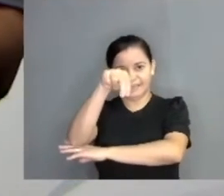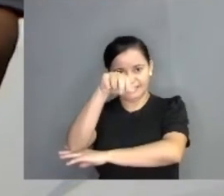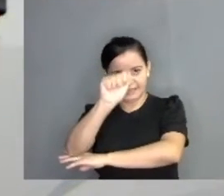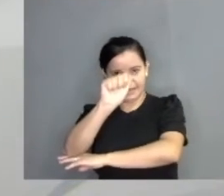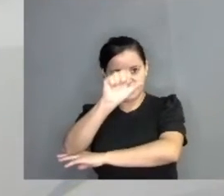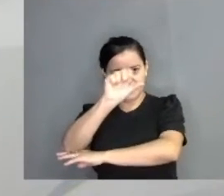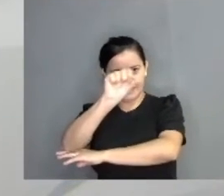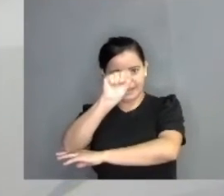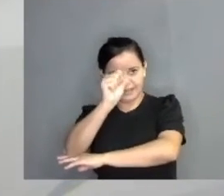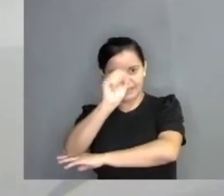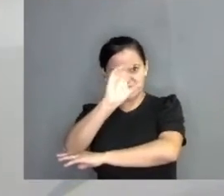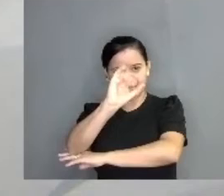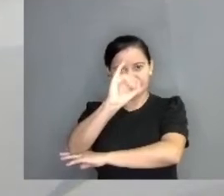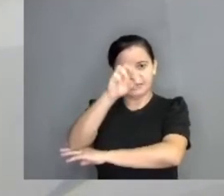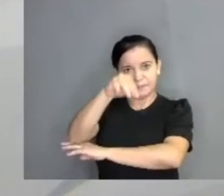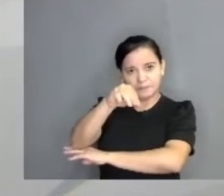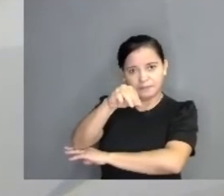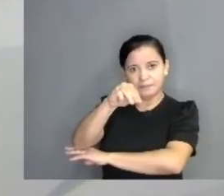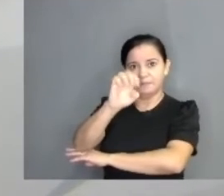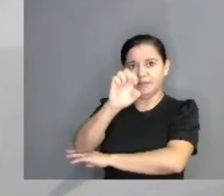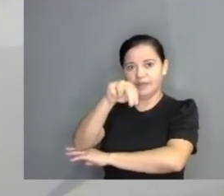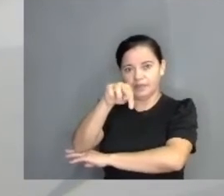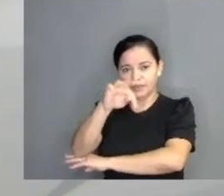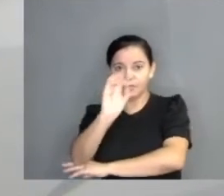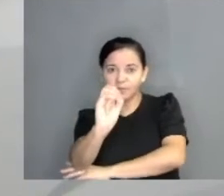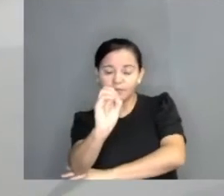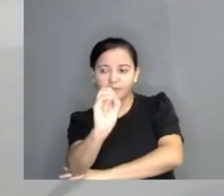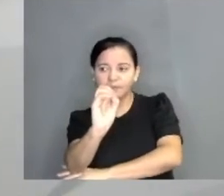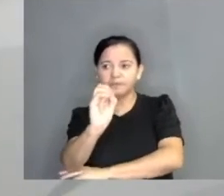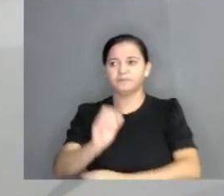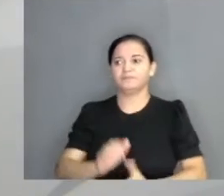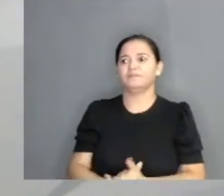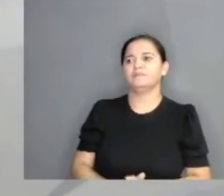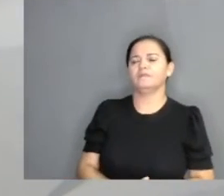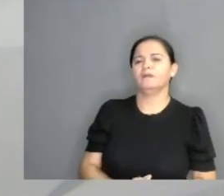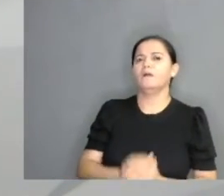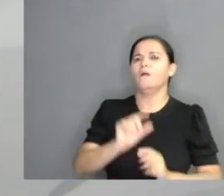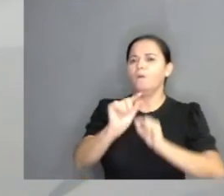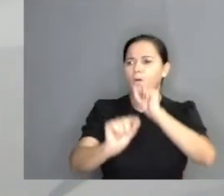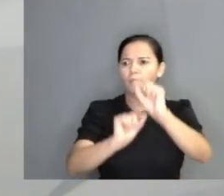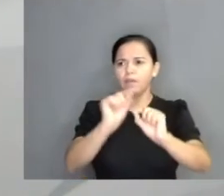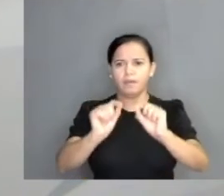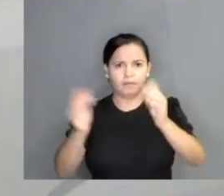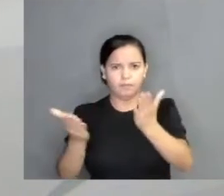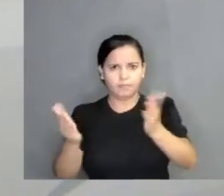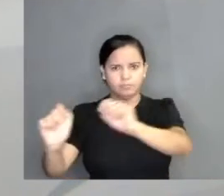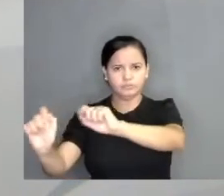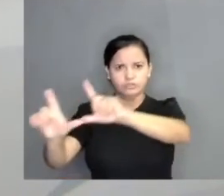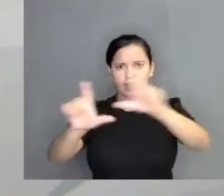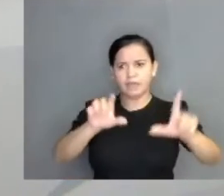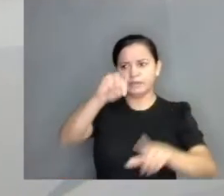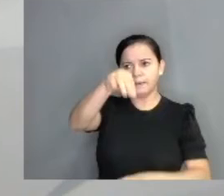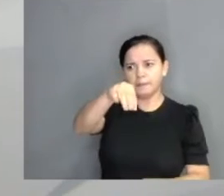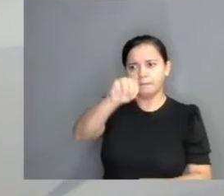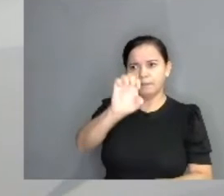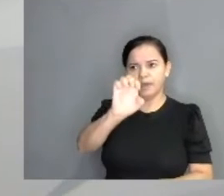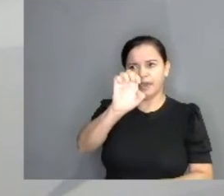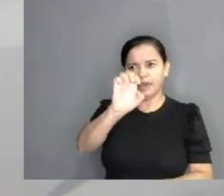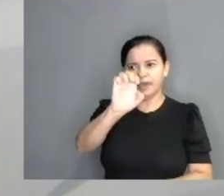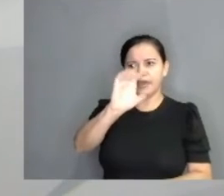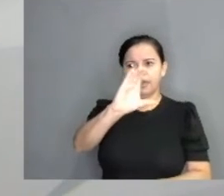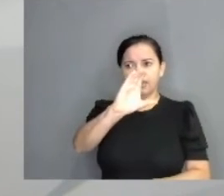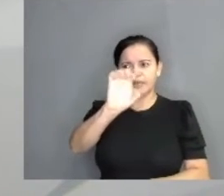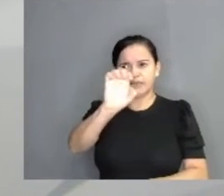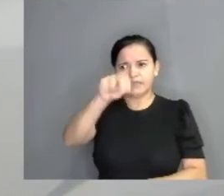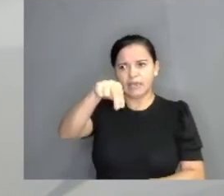Mecenas, homem rico, como eu falei há pouco tempo, né? Existia uma família que era chamada de